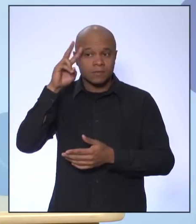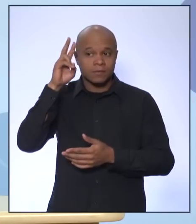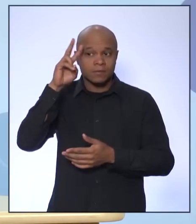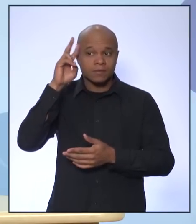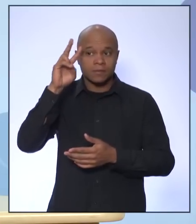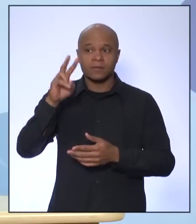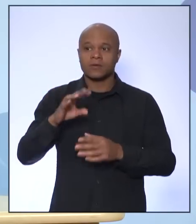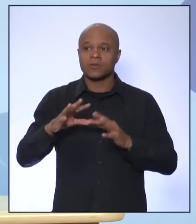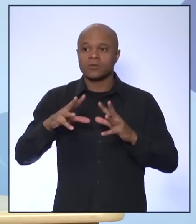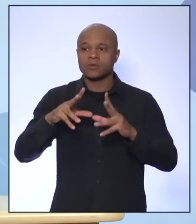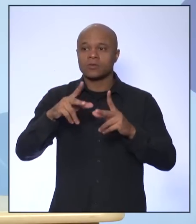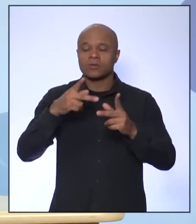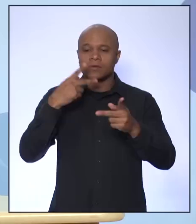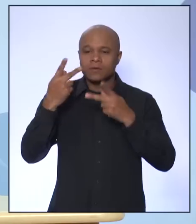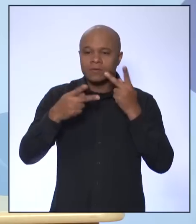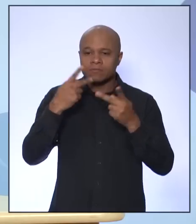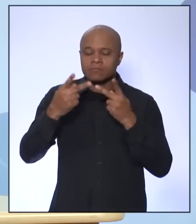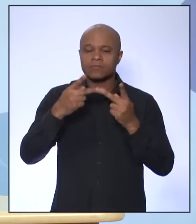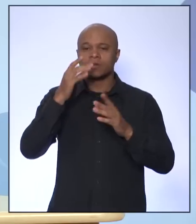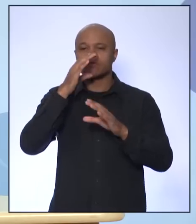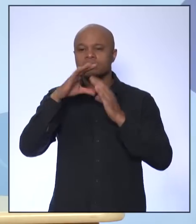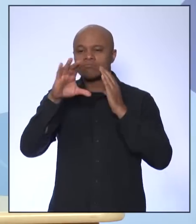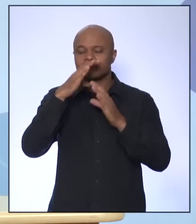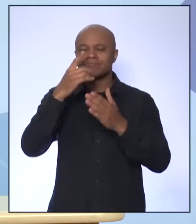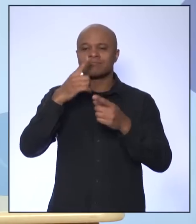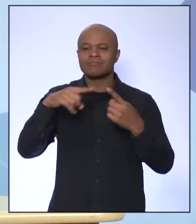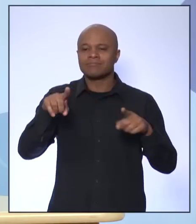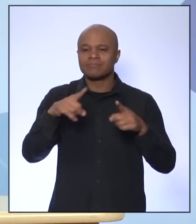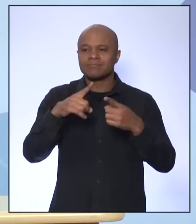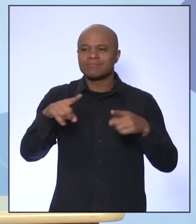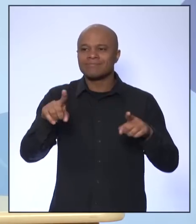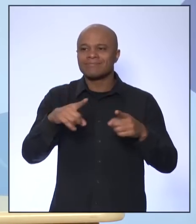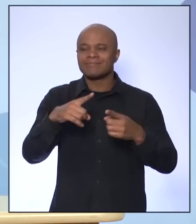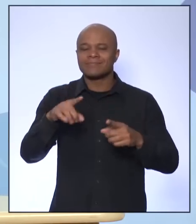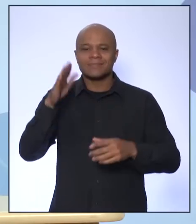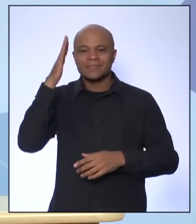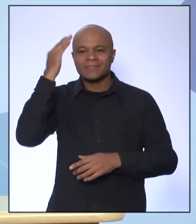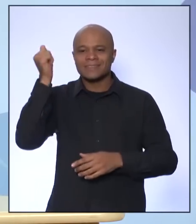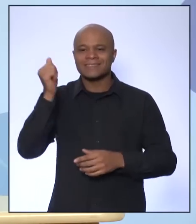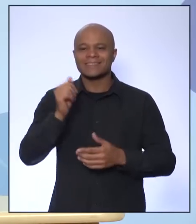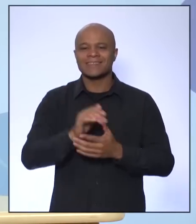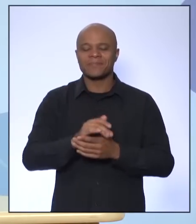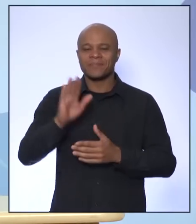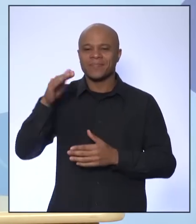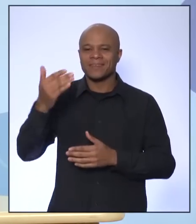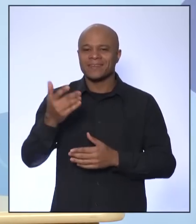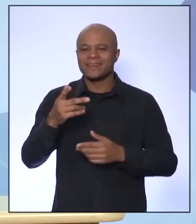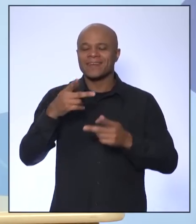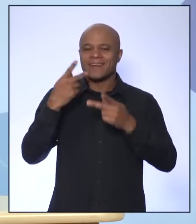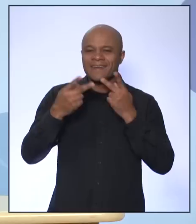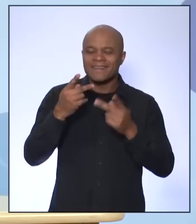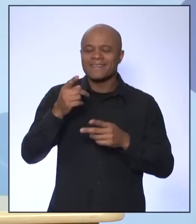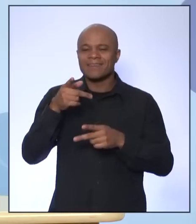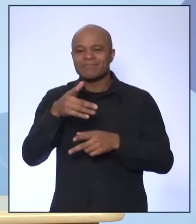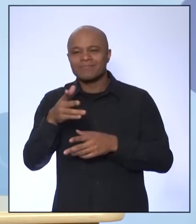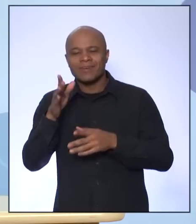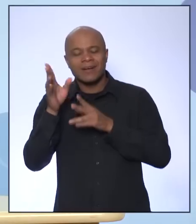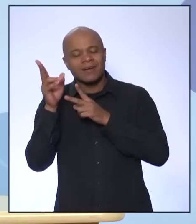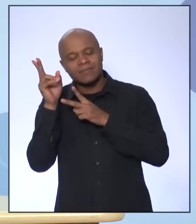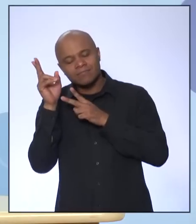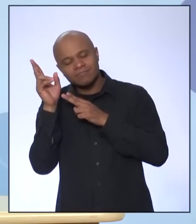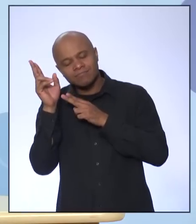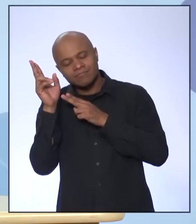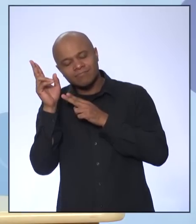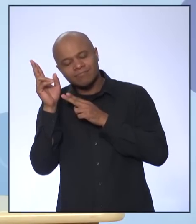falado, são cantigas, músicas. Sabe aquela musiquinha que sua mãe canta para você dormir?